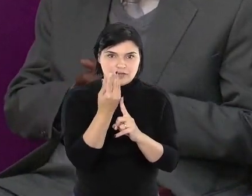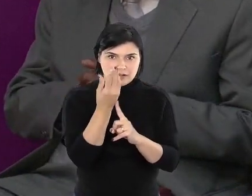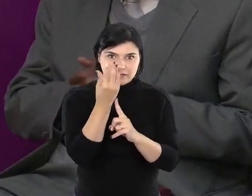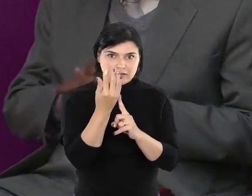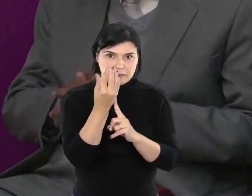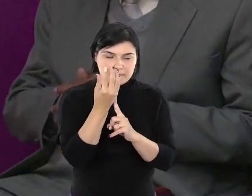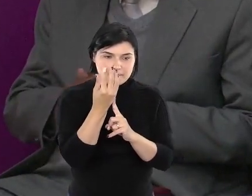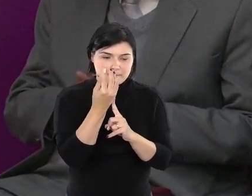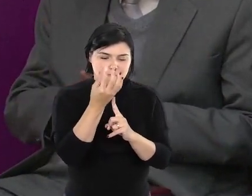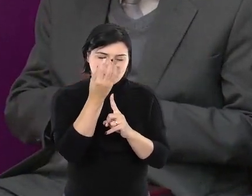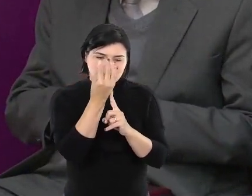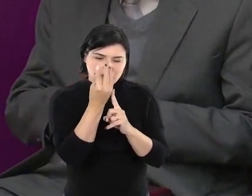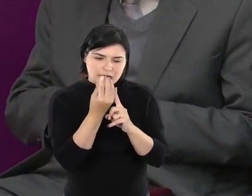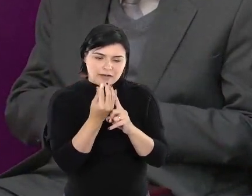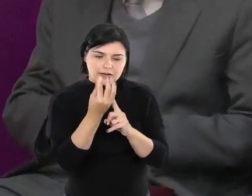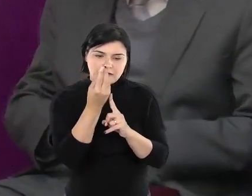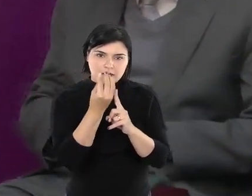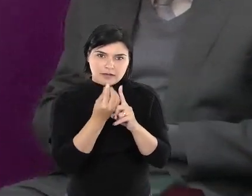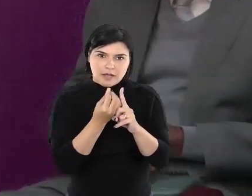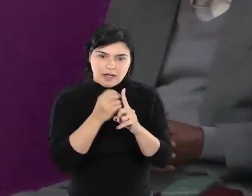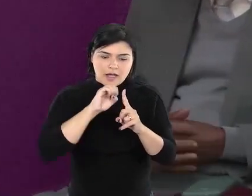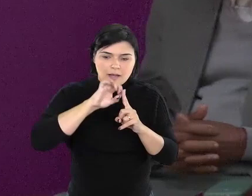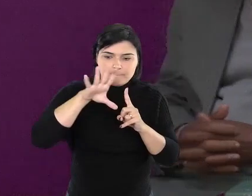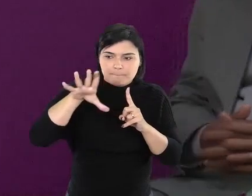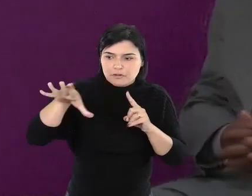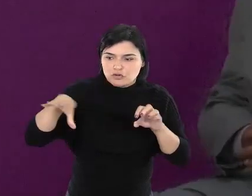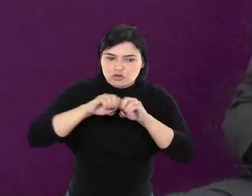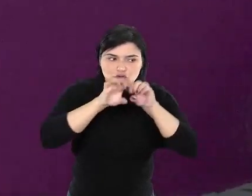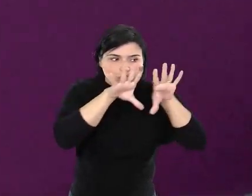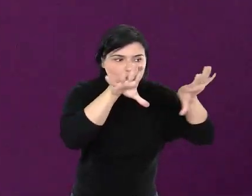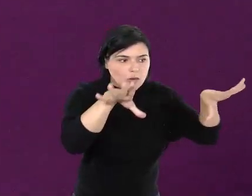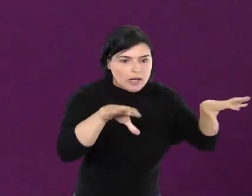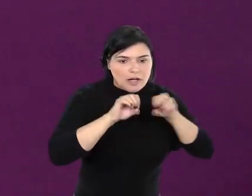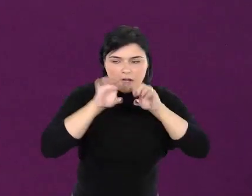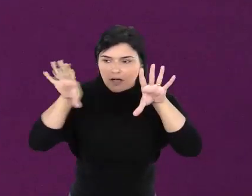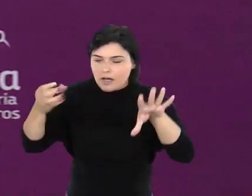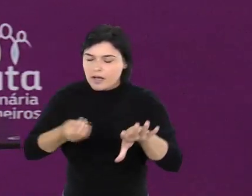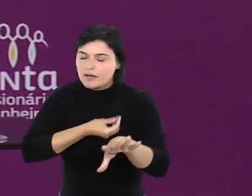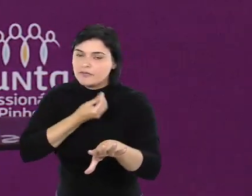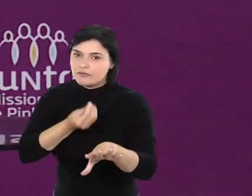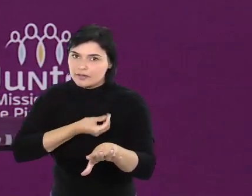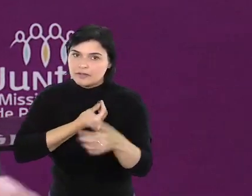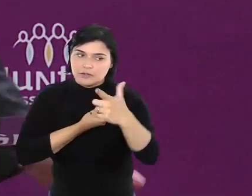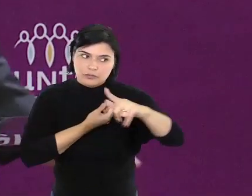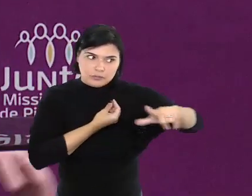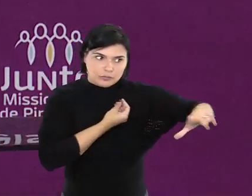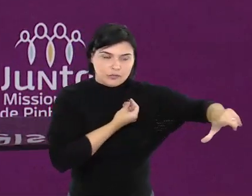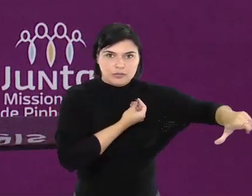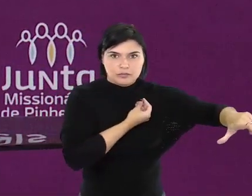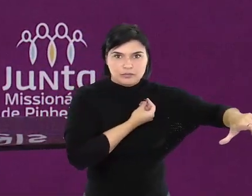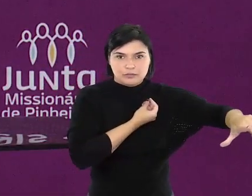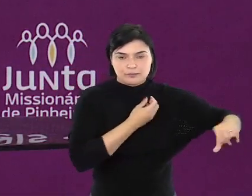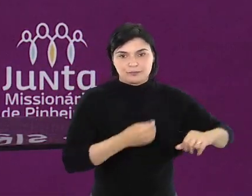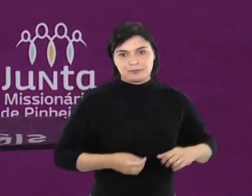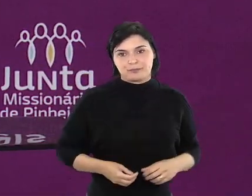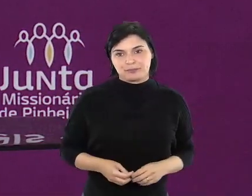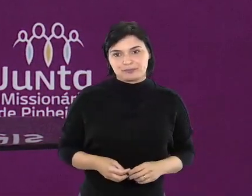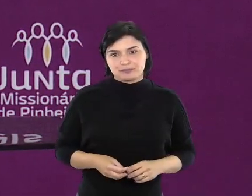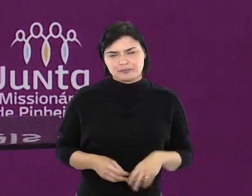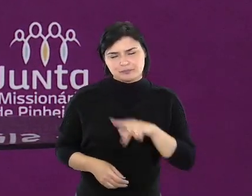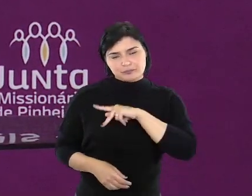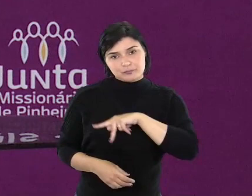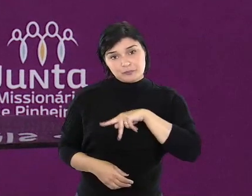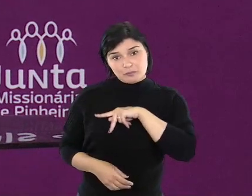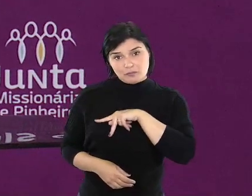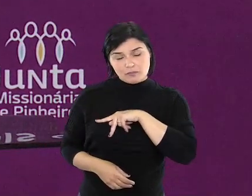outro mas aí Paulo vai adiante e ele vai usando aqui uns termos que são bem chiques